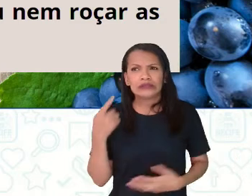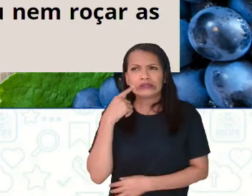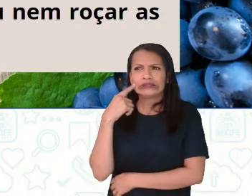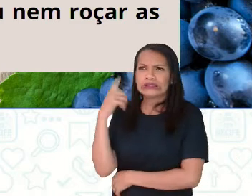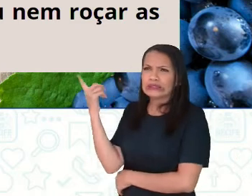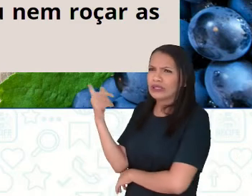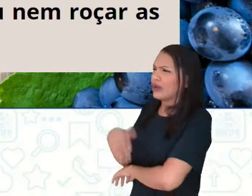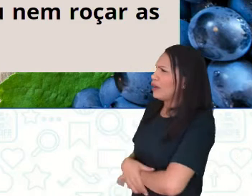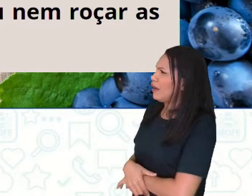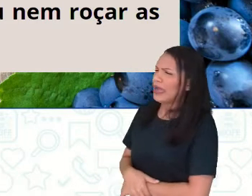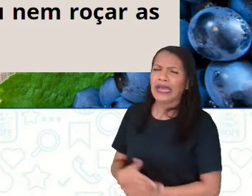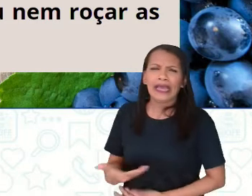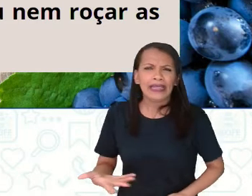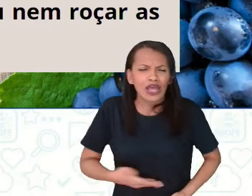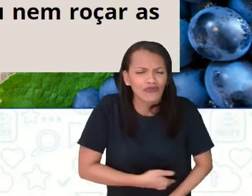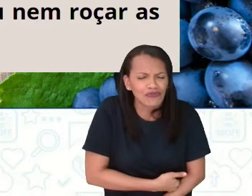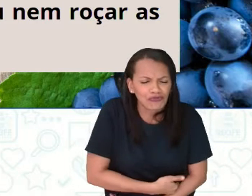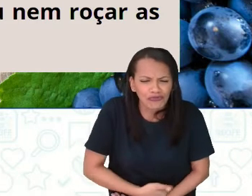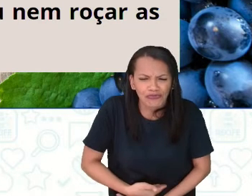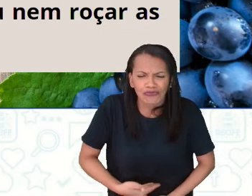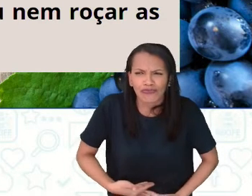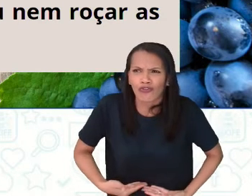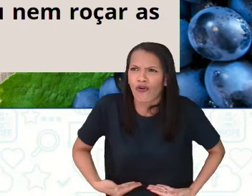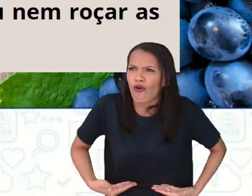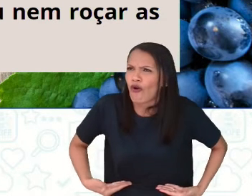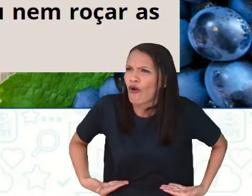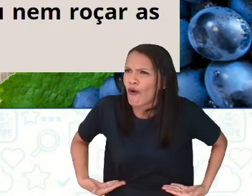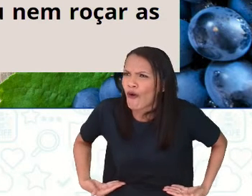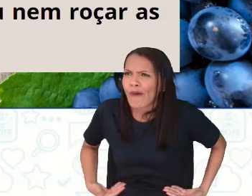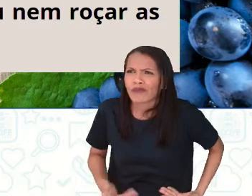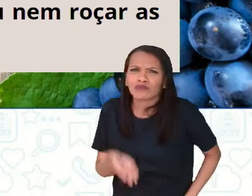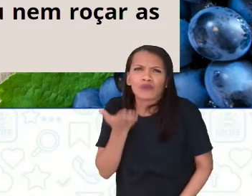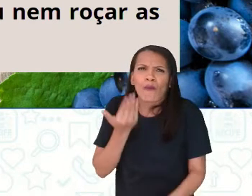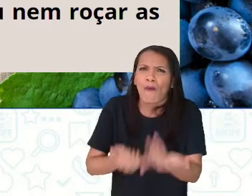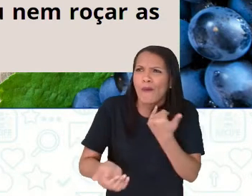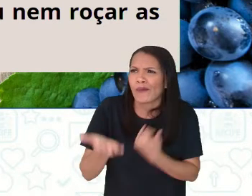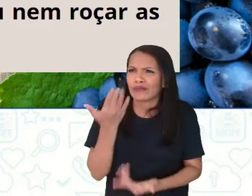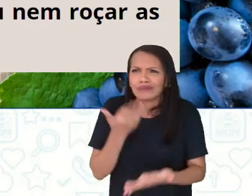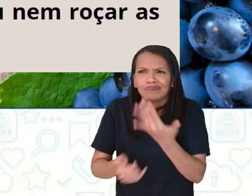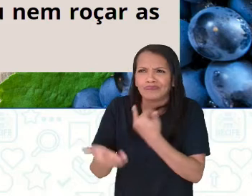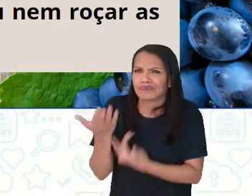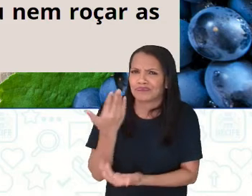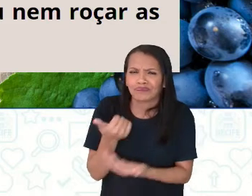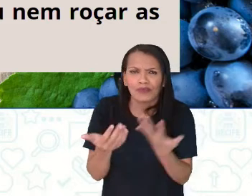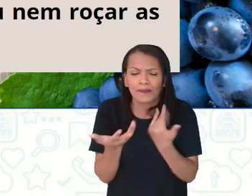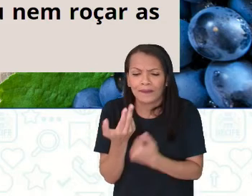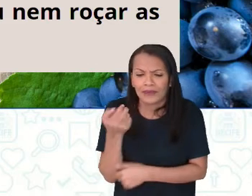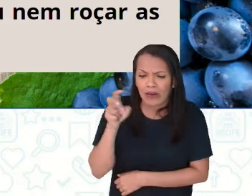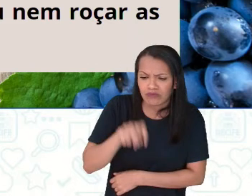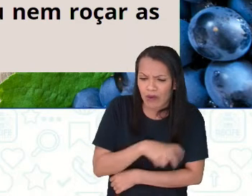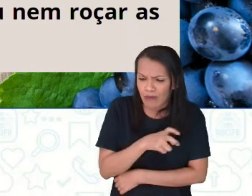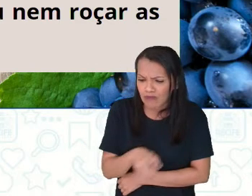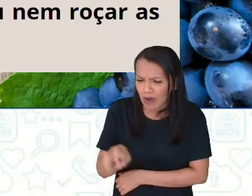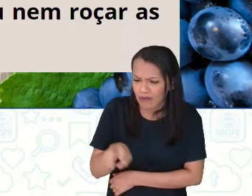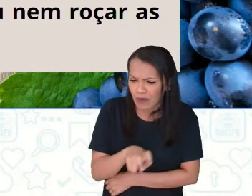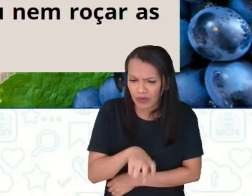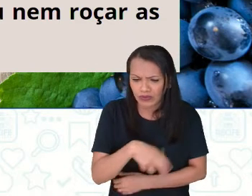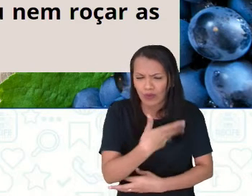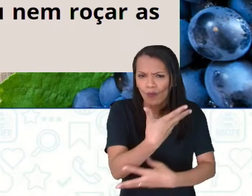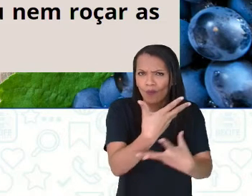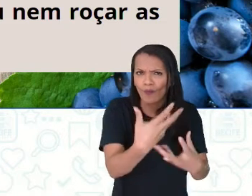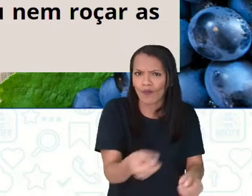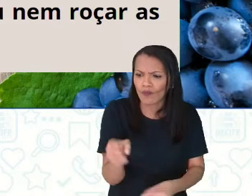aqui, ela é ainda superdimensionada, né? Saiu do areal, do deserto e caiu na